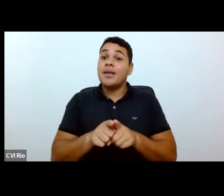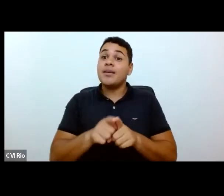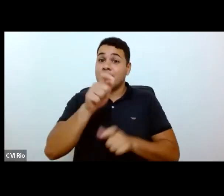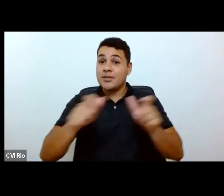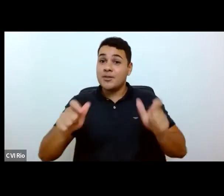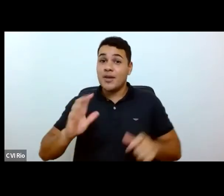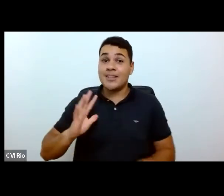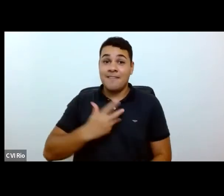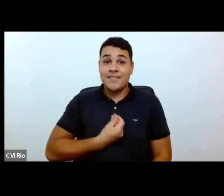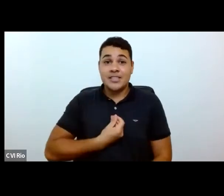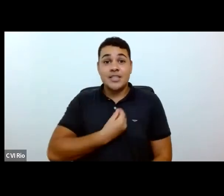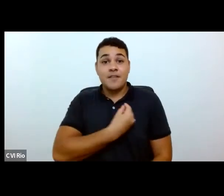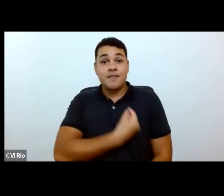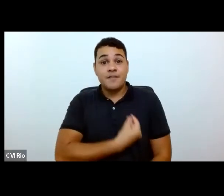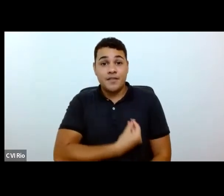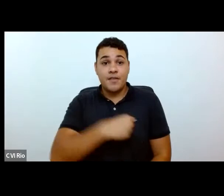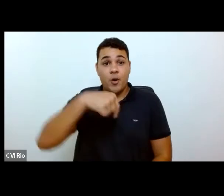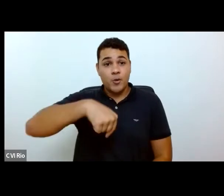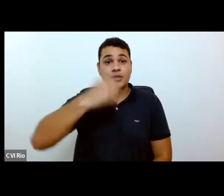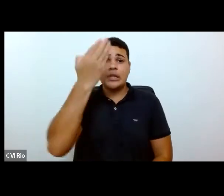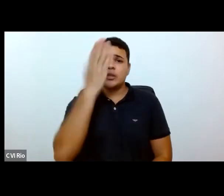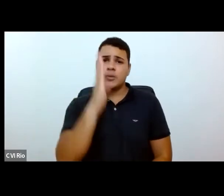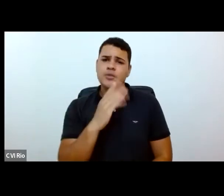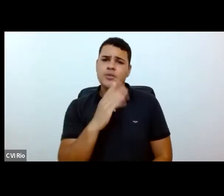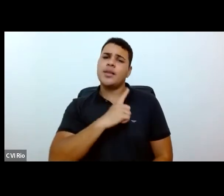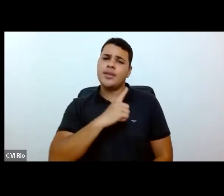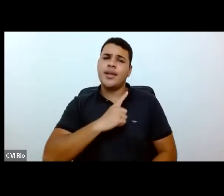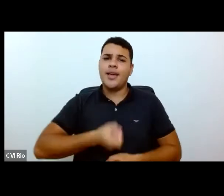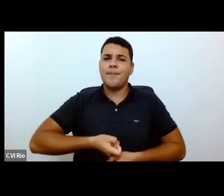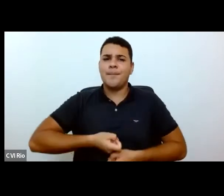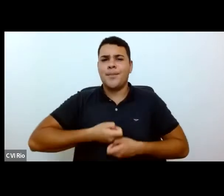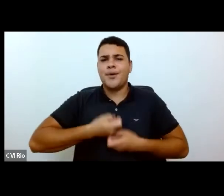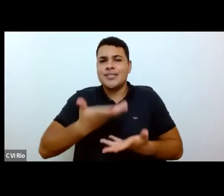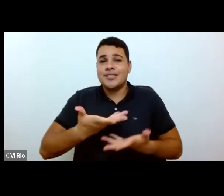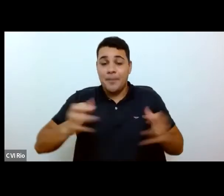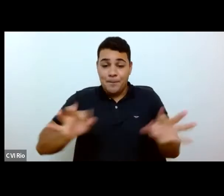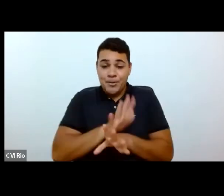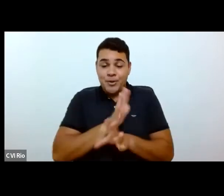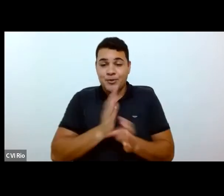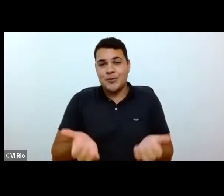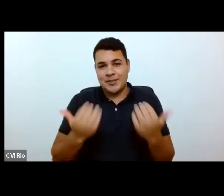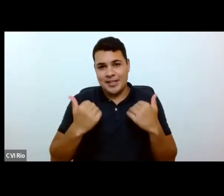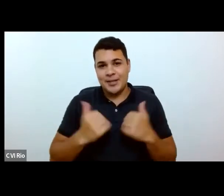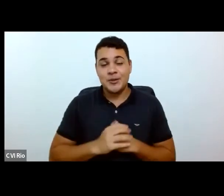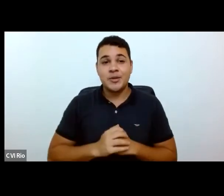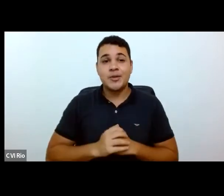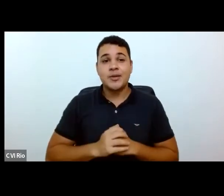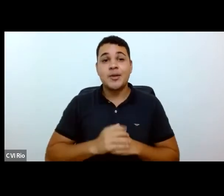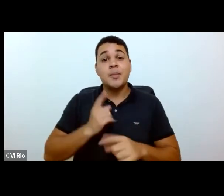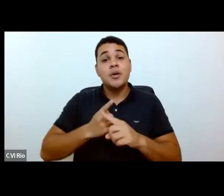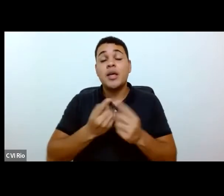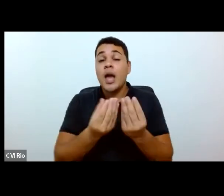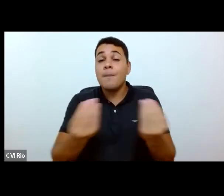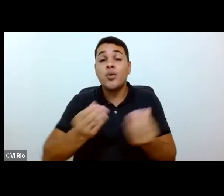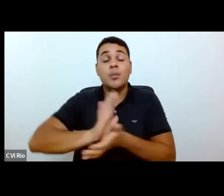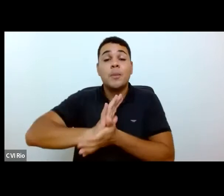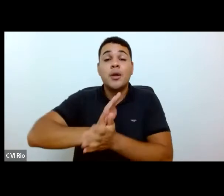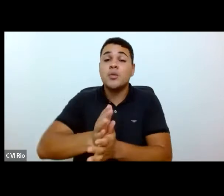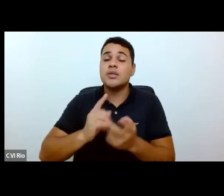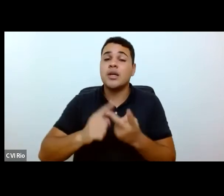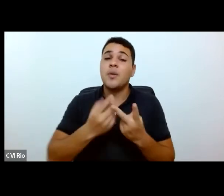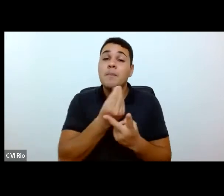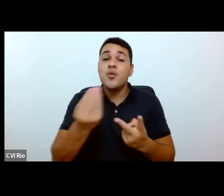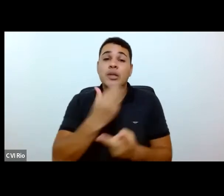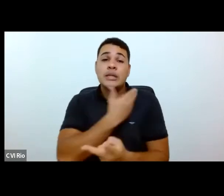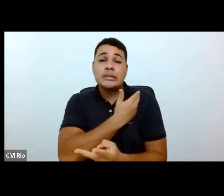né, celebram muita poesia no existir, né, porque realmente é muito preconceito, muita discriminação,